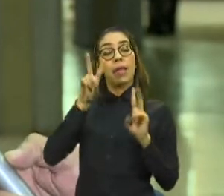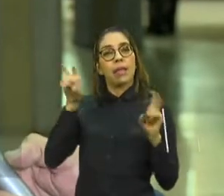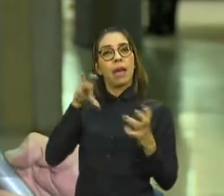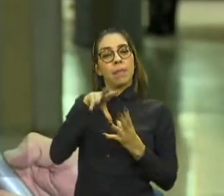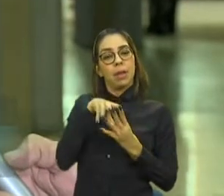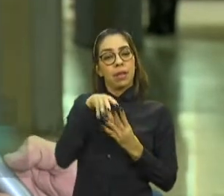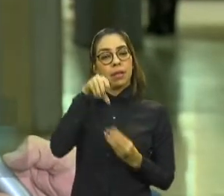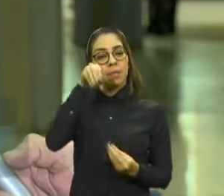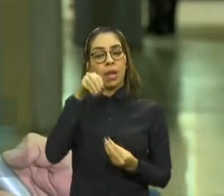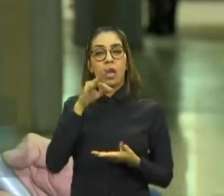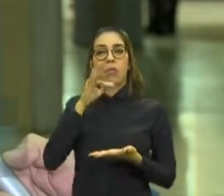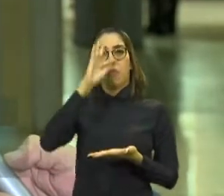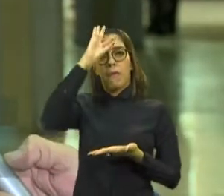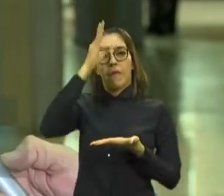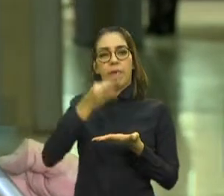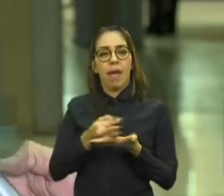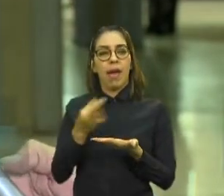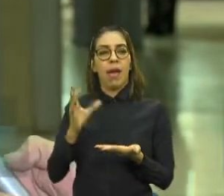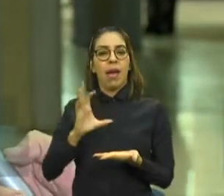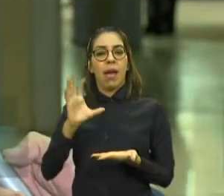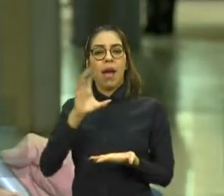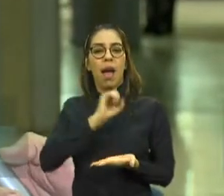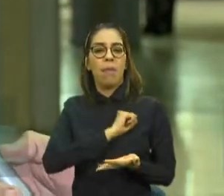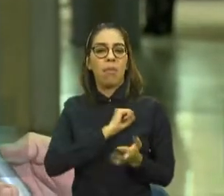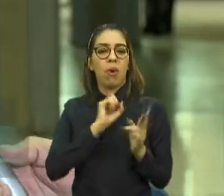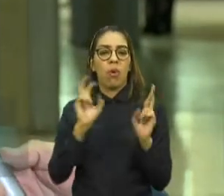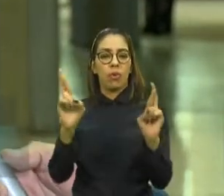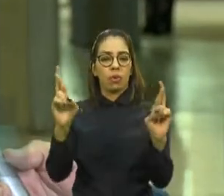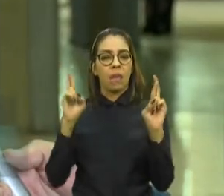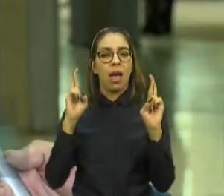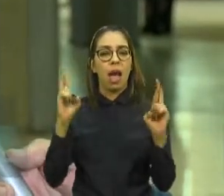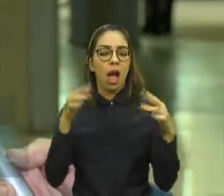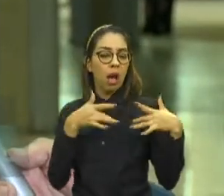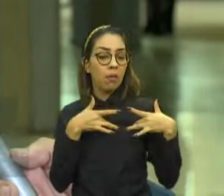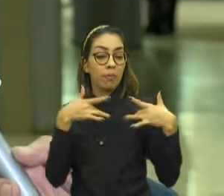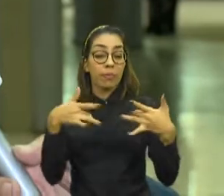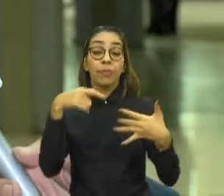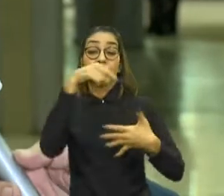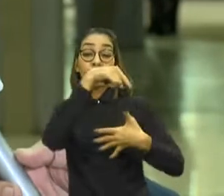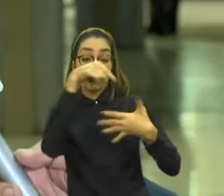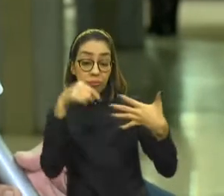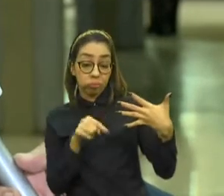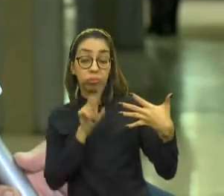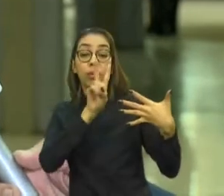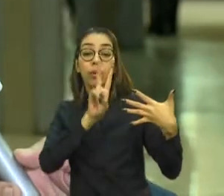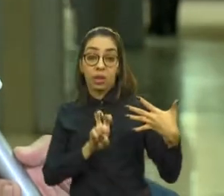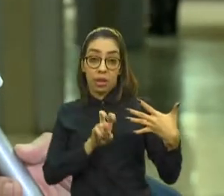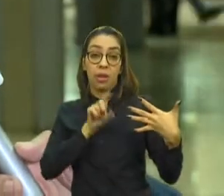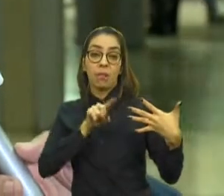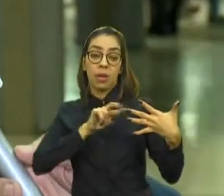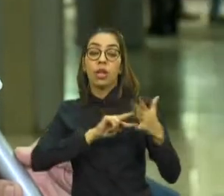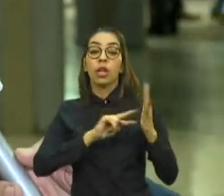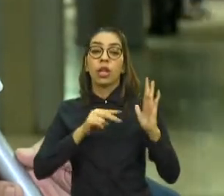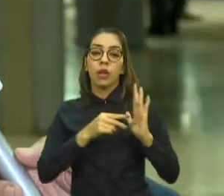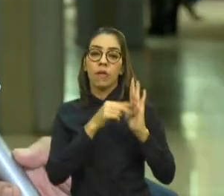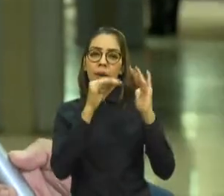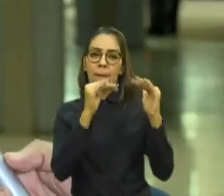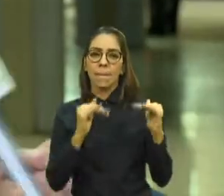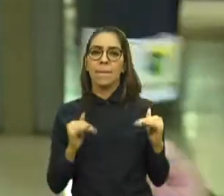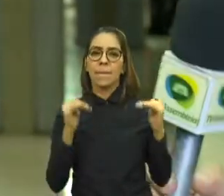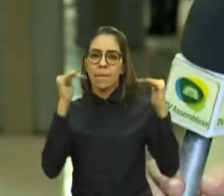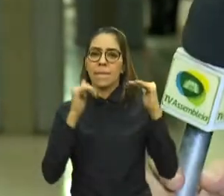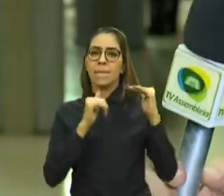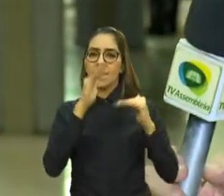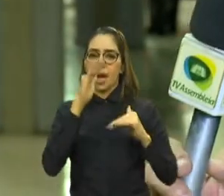fé, sobre amor, sobre esperança, solidariedade. Então, todas essas temáticas, elas transcendem a matéria, então elas são temáticas